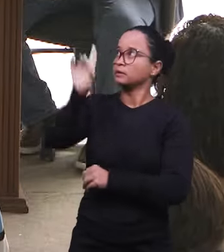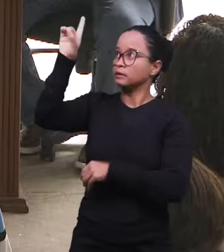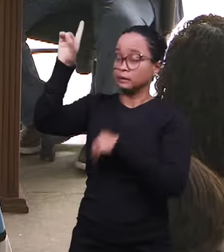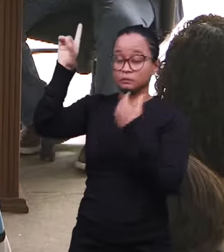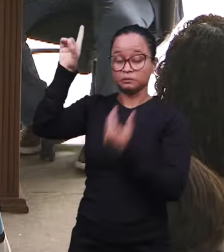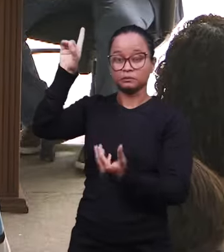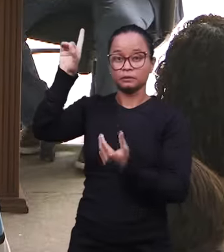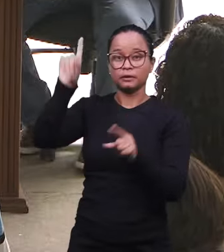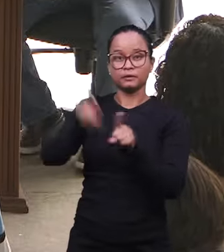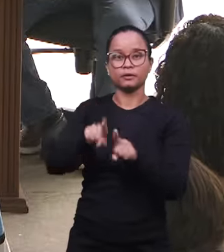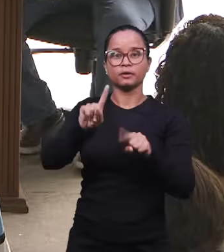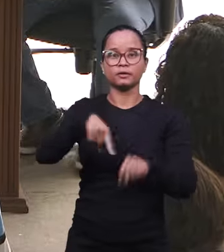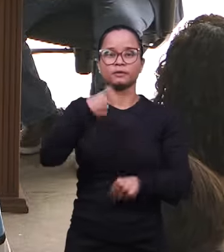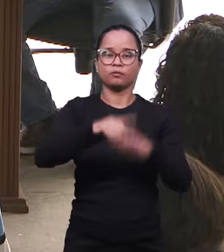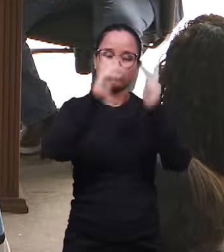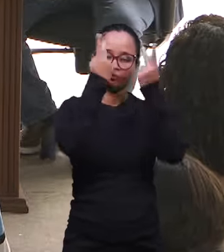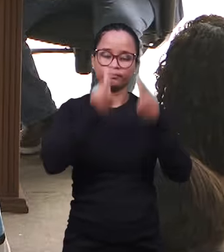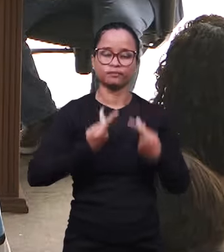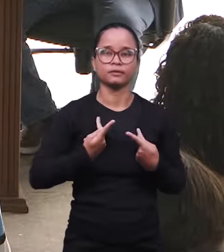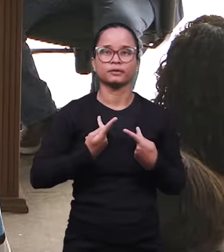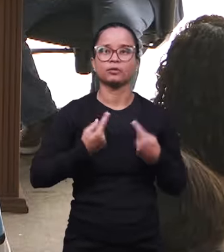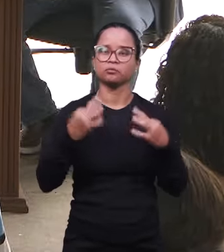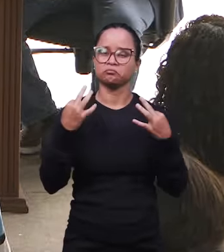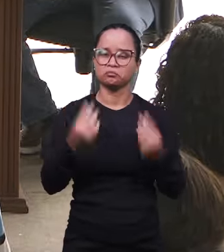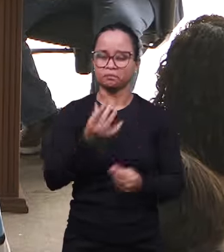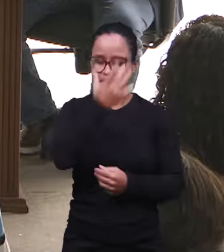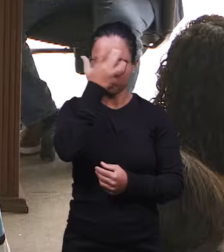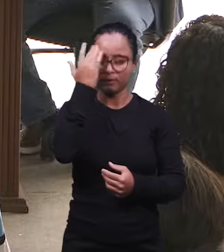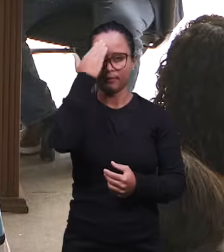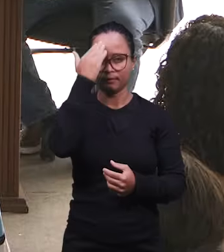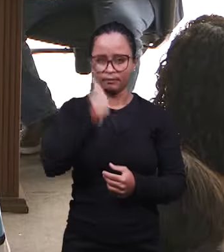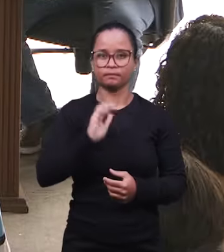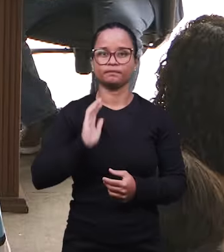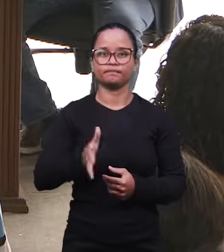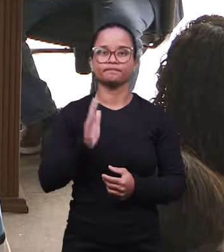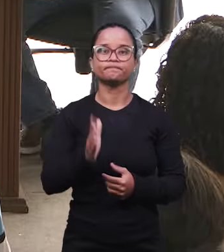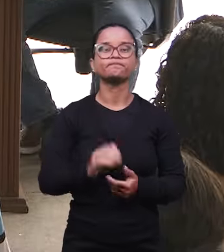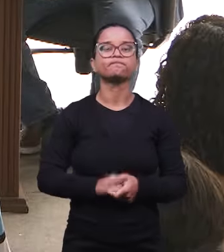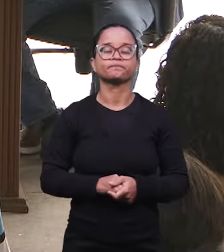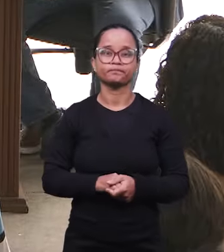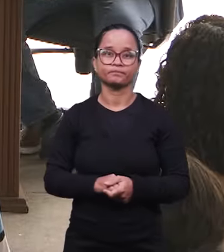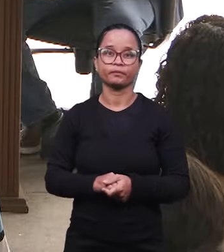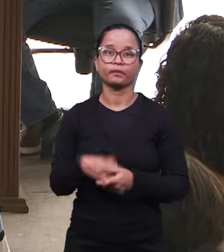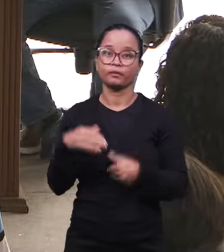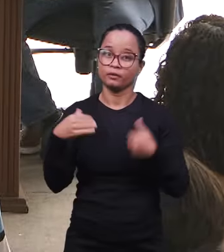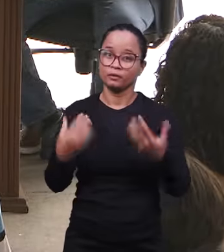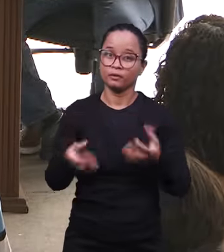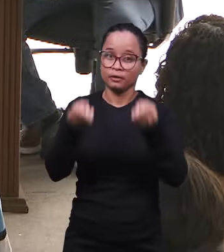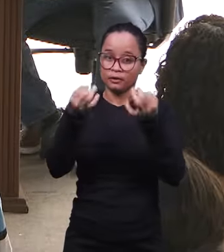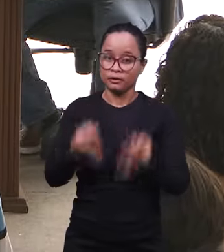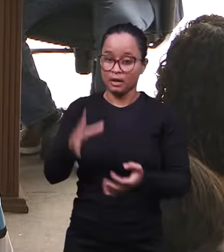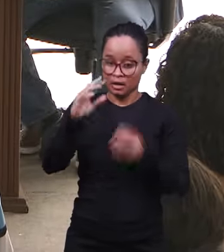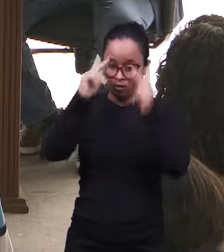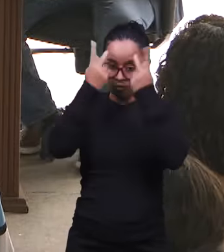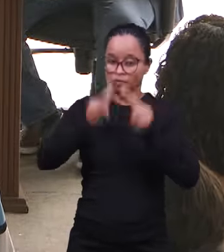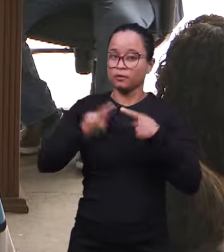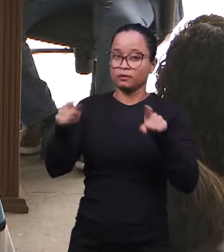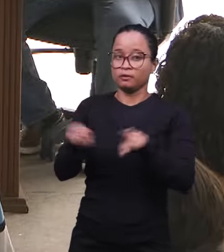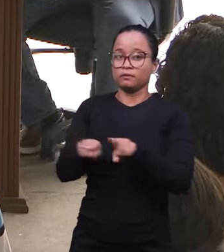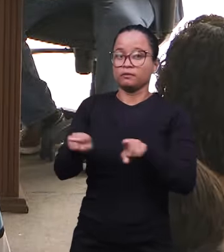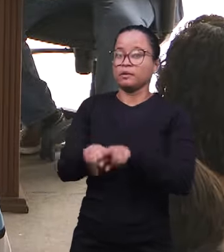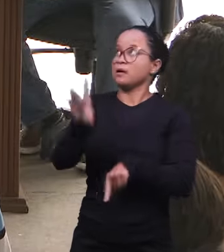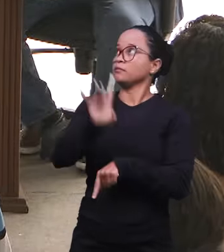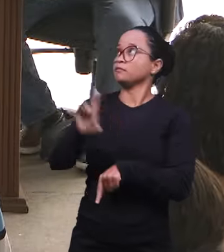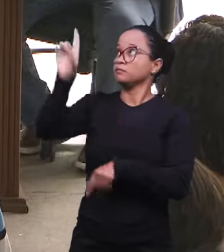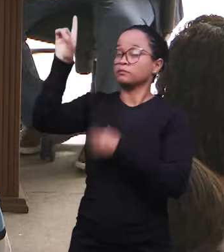Deus, é Ele quem busca o homem, todo mundo já sabe disso, mas essa aliança diz respeito ao homem e ao nosso Deus.